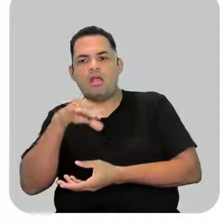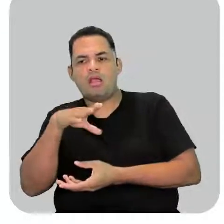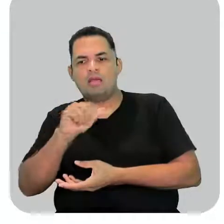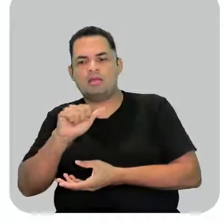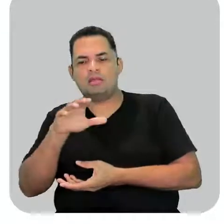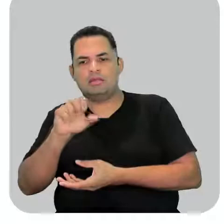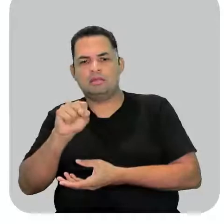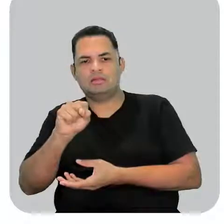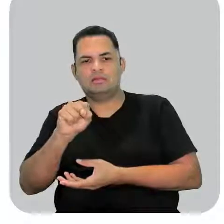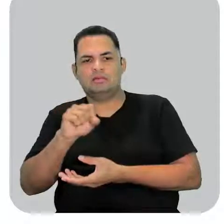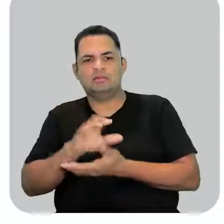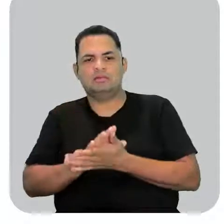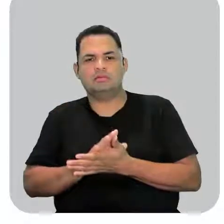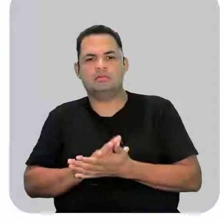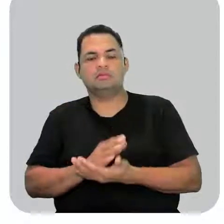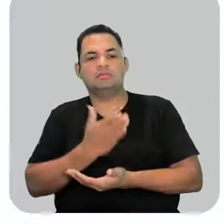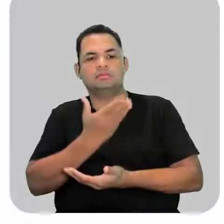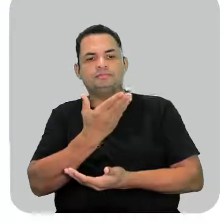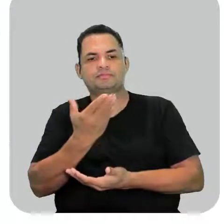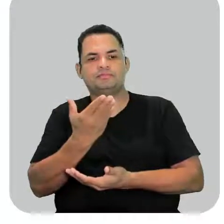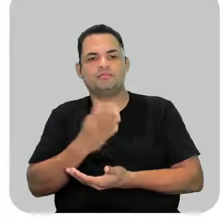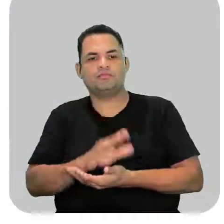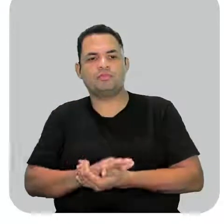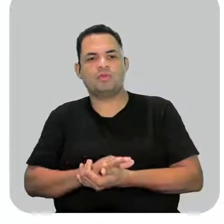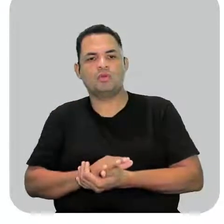orgânicas. O